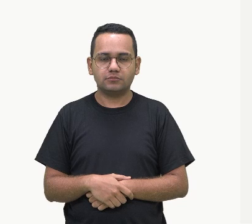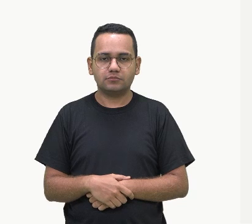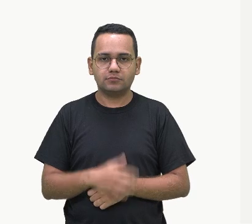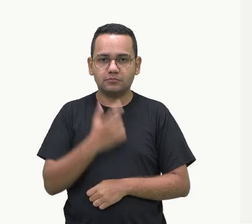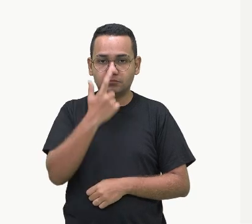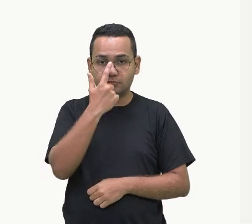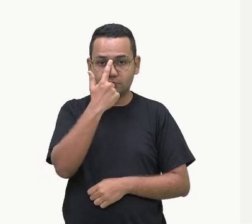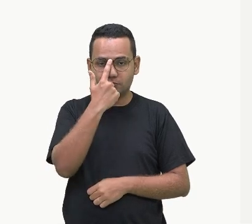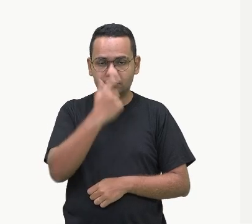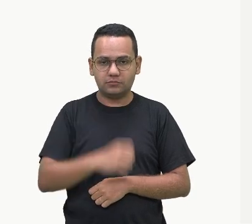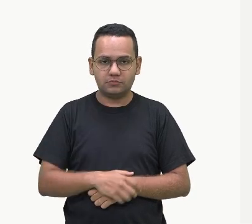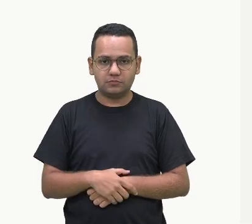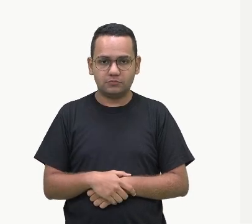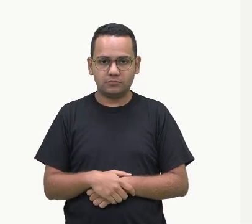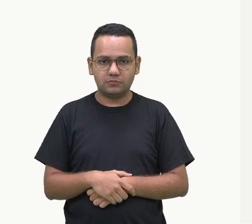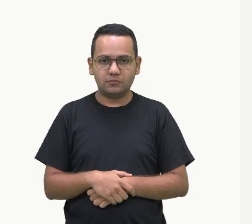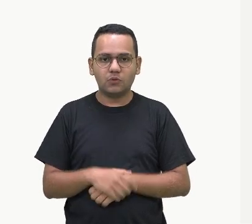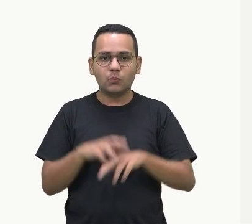se encontrar, ó,